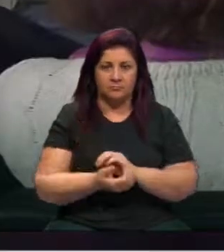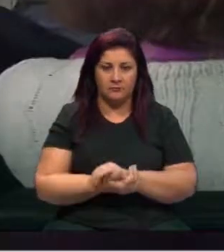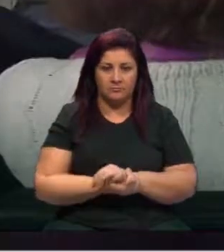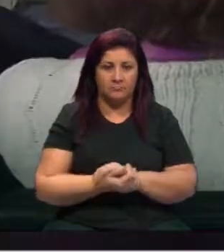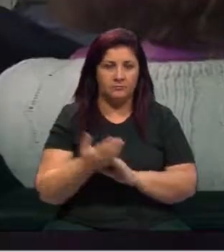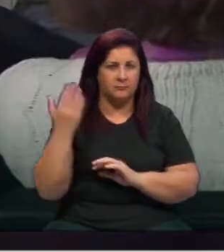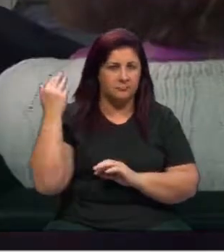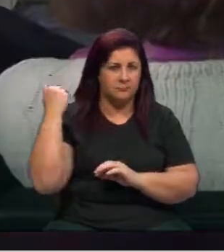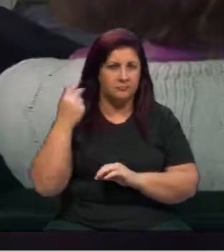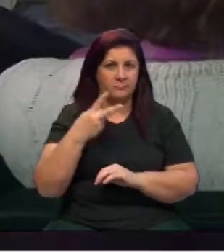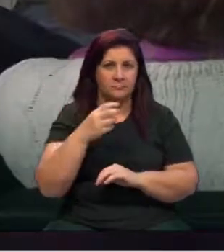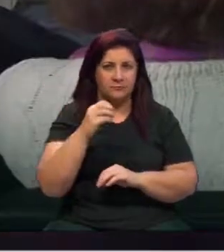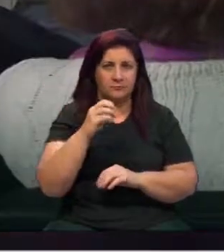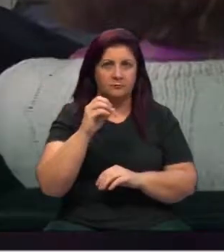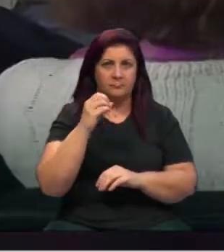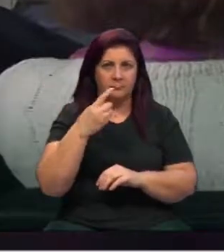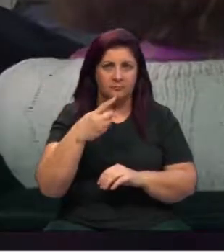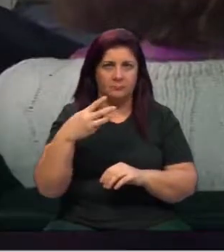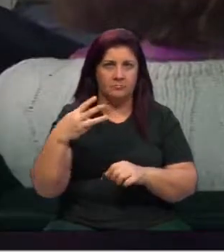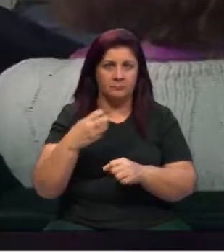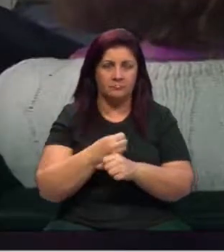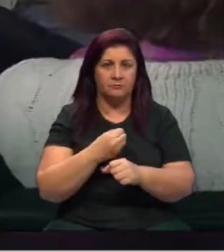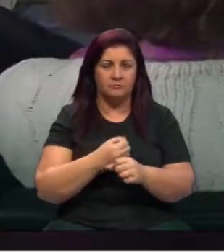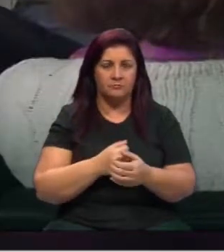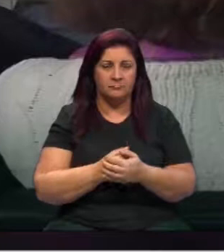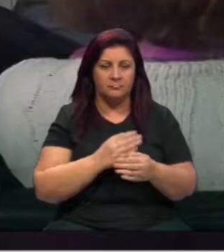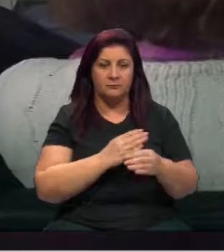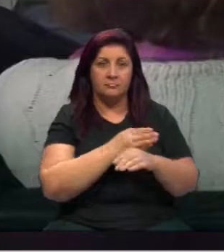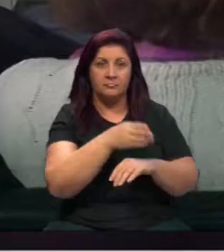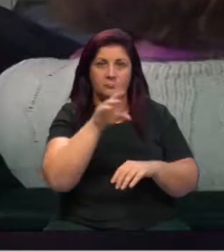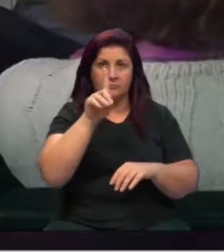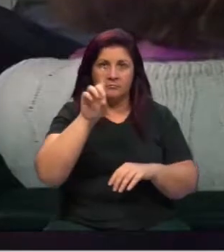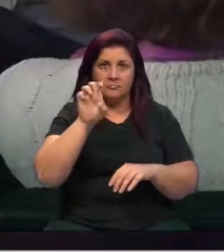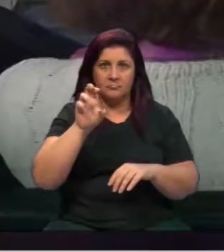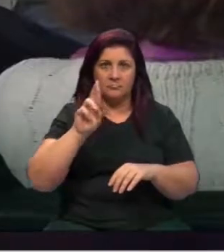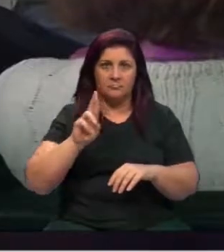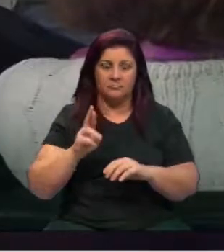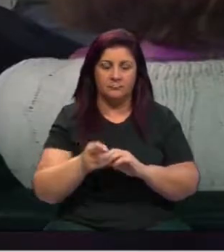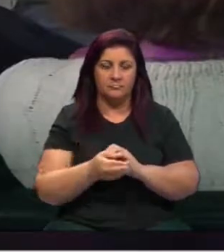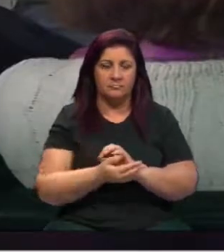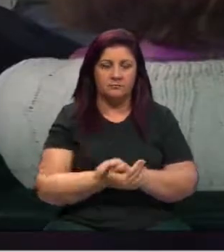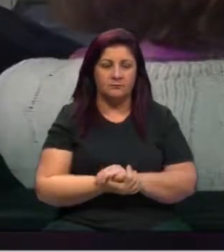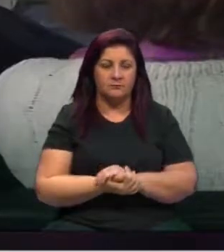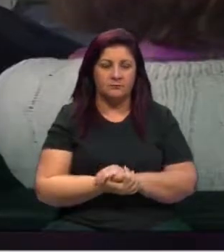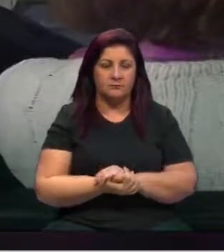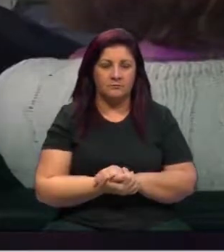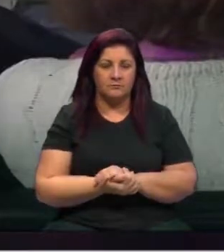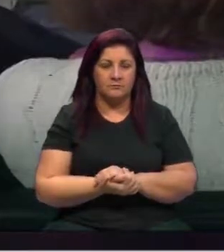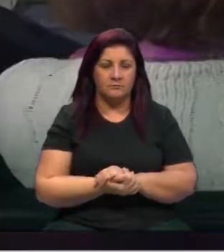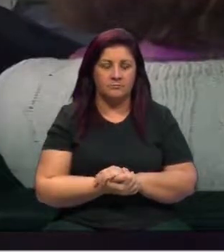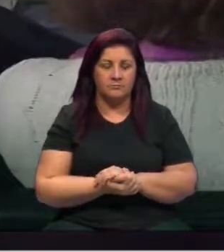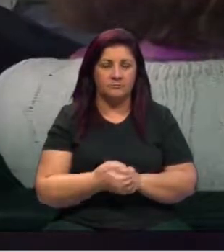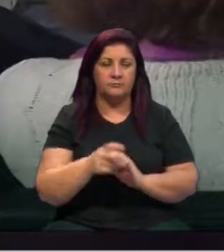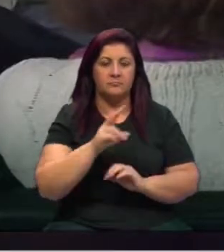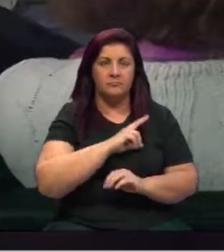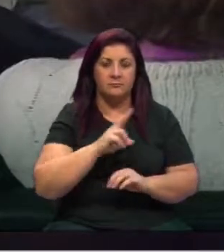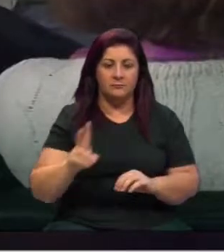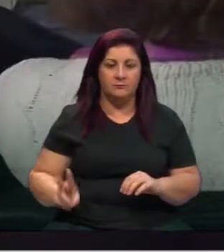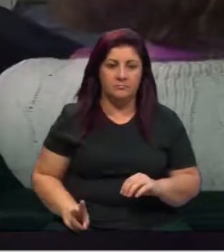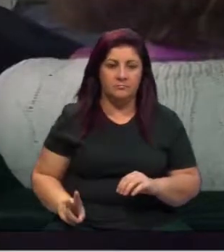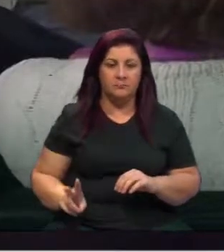26/6/2013. Nós tivemos lá na DR, o Eli Mishimoto, o vereador